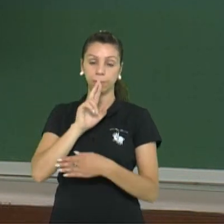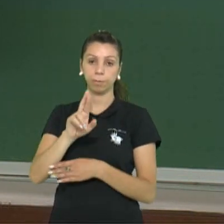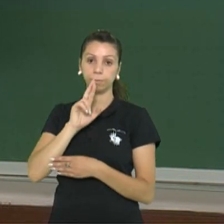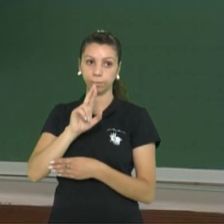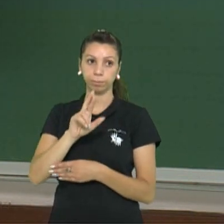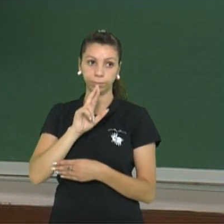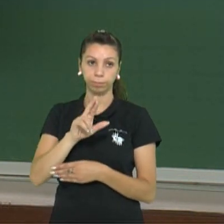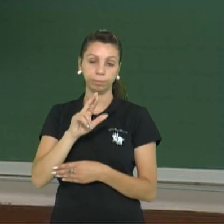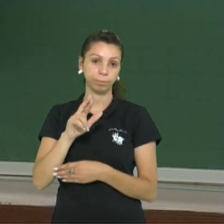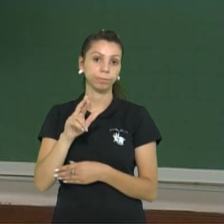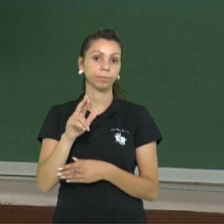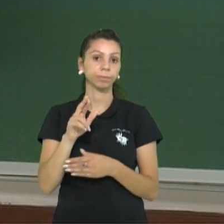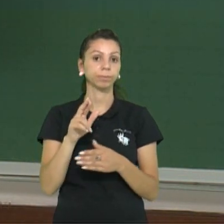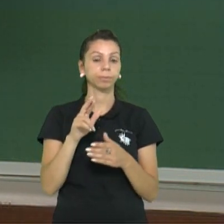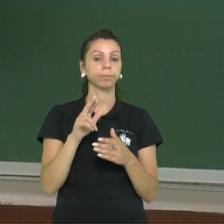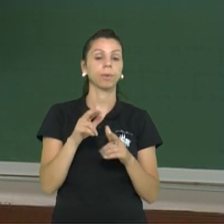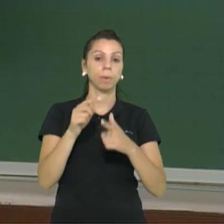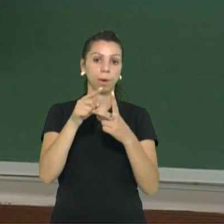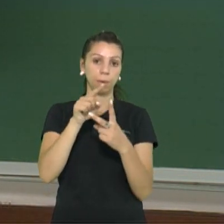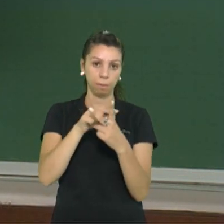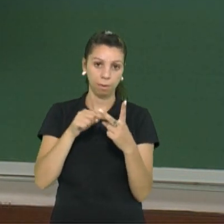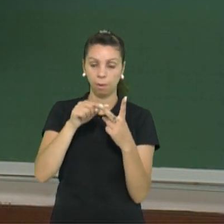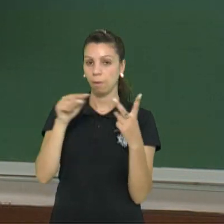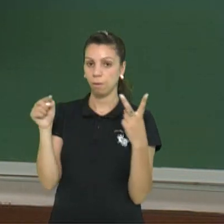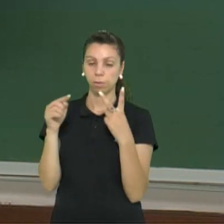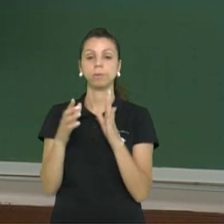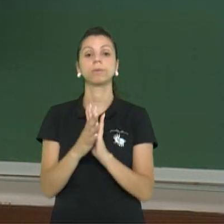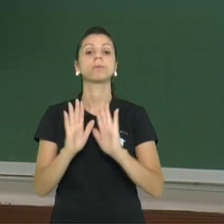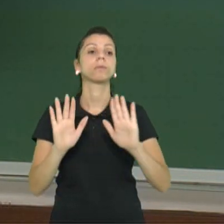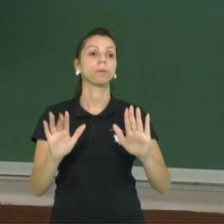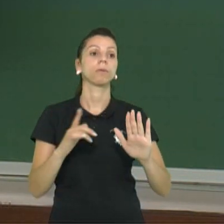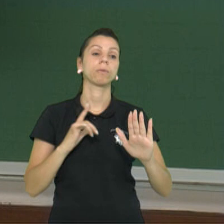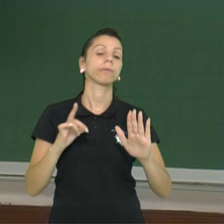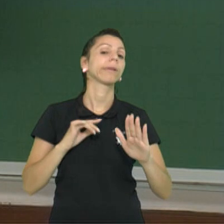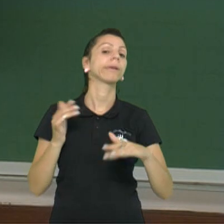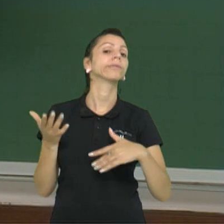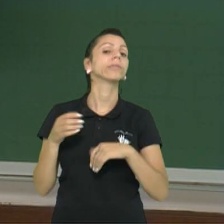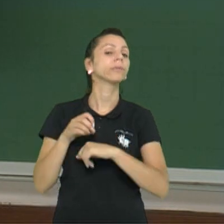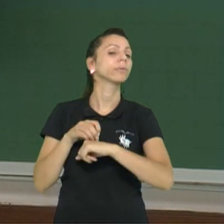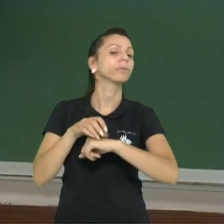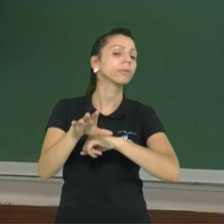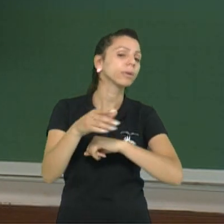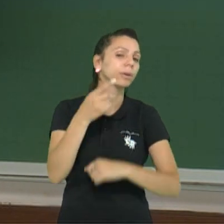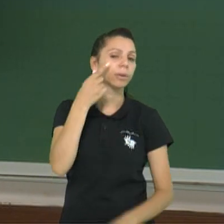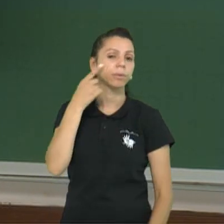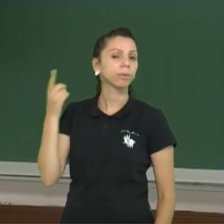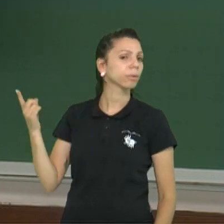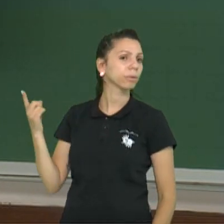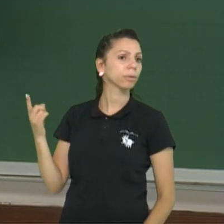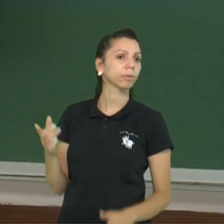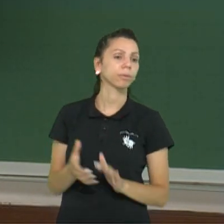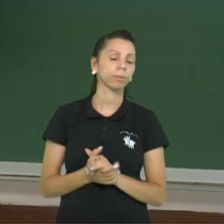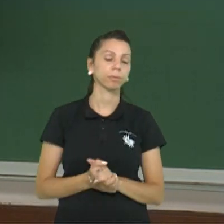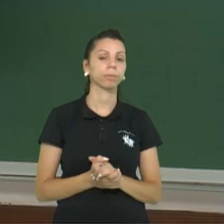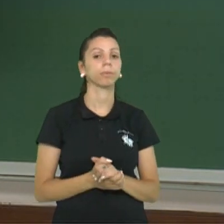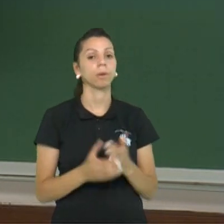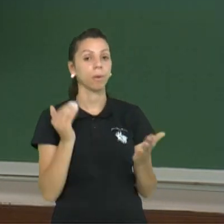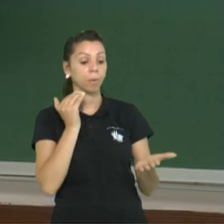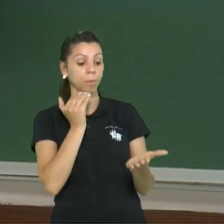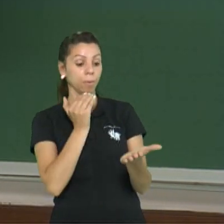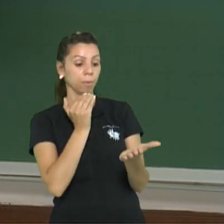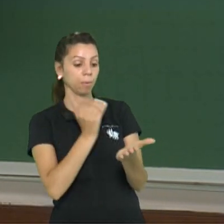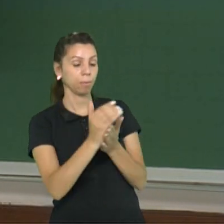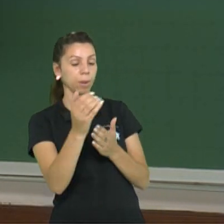a minha outra raiz, ok? O que a gente tem de indicação para isso aqui, ó? Quando eu começo a